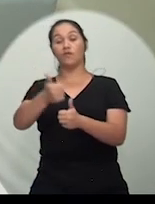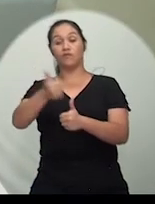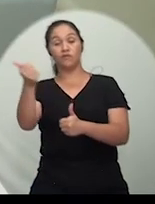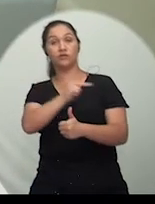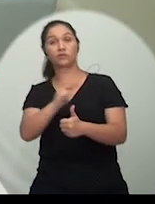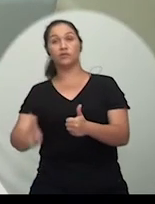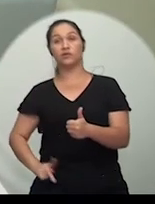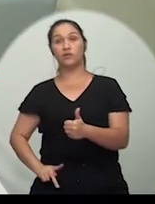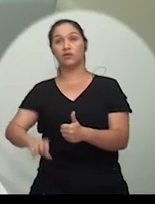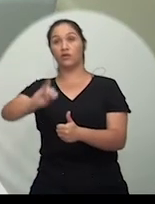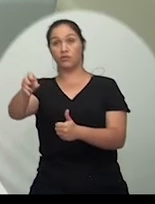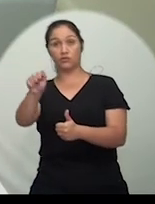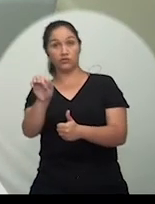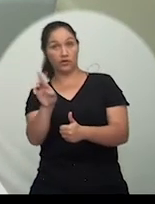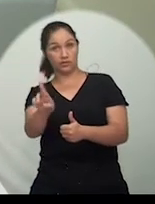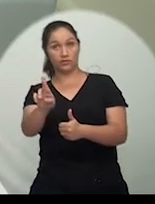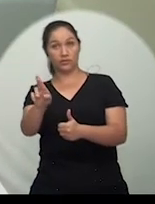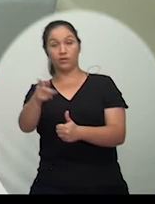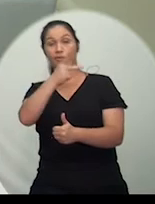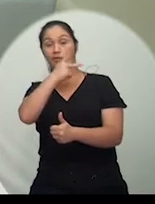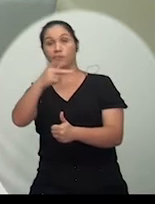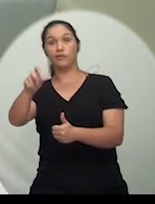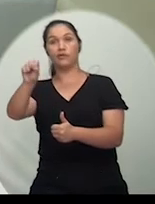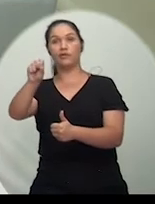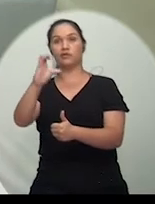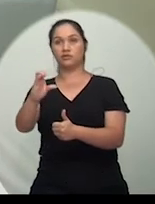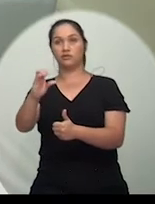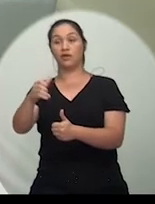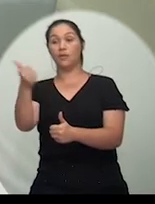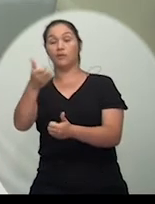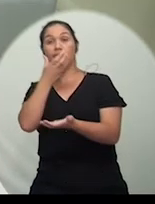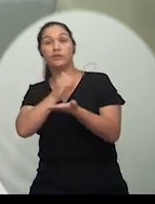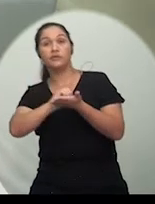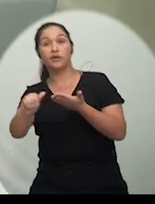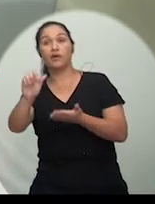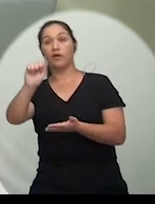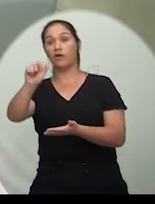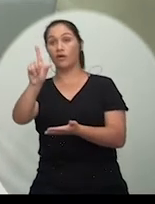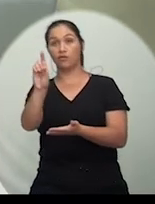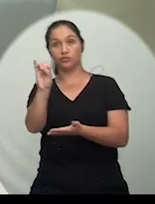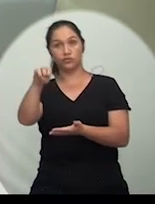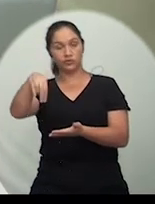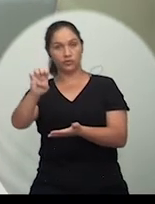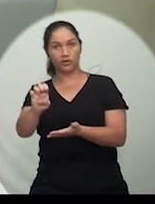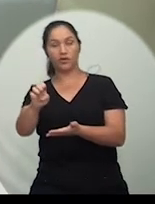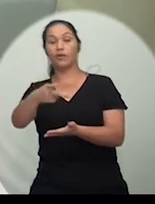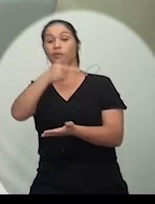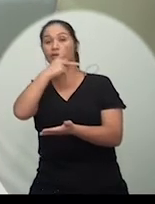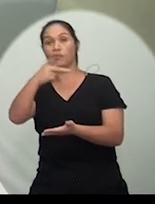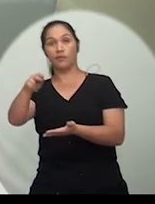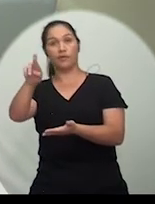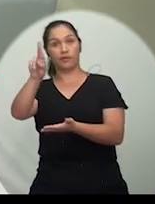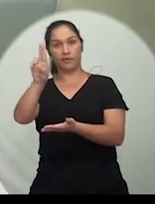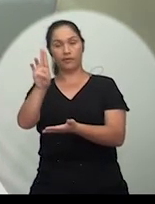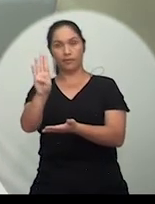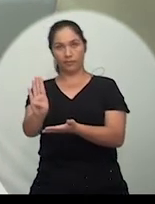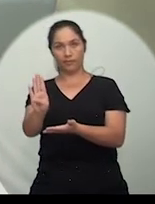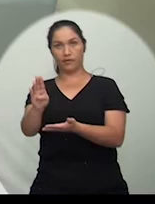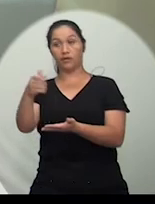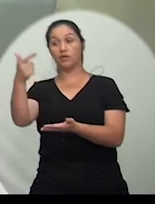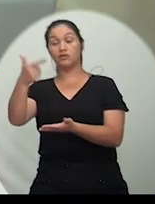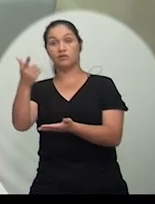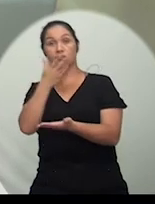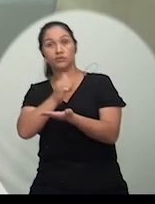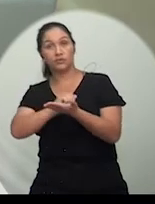Alexandre, PSC. Primeiro secretário, Aldinei Potelec, PRB. E segundo